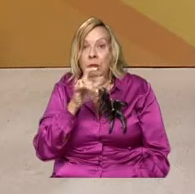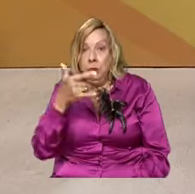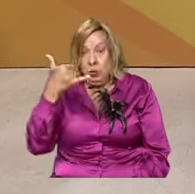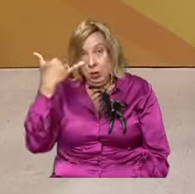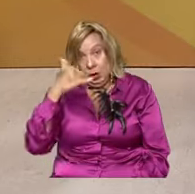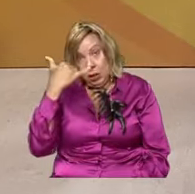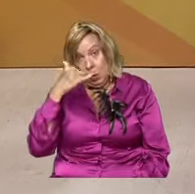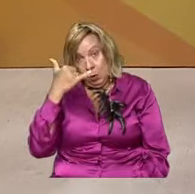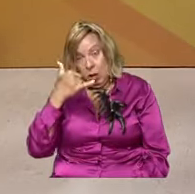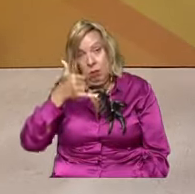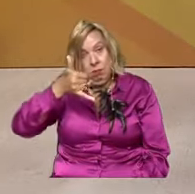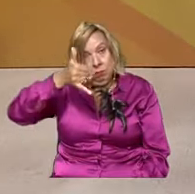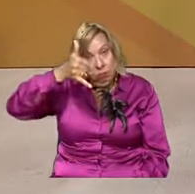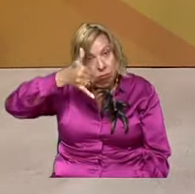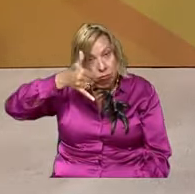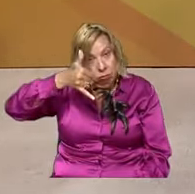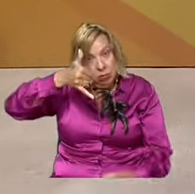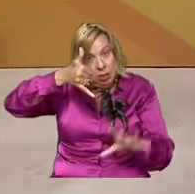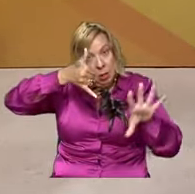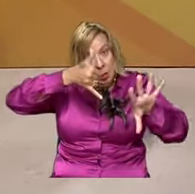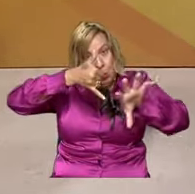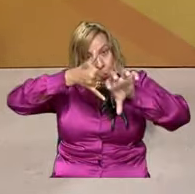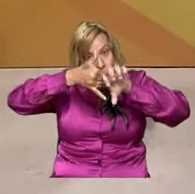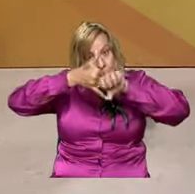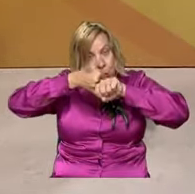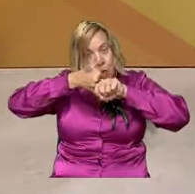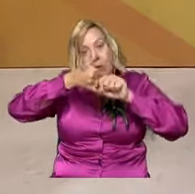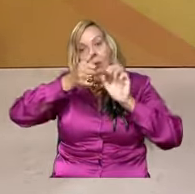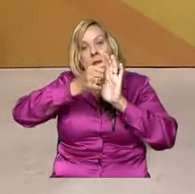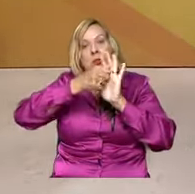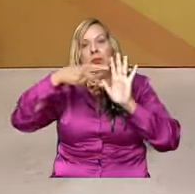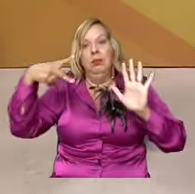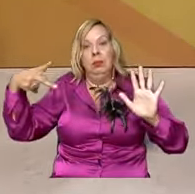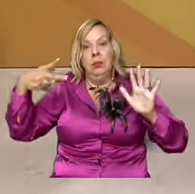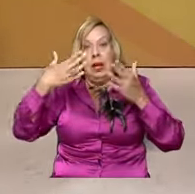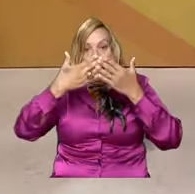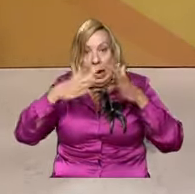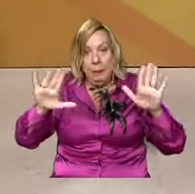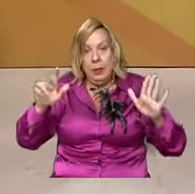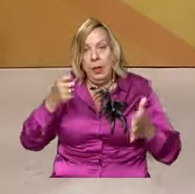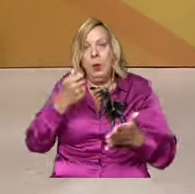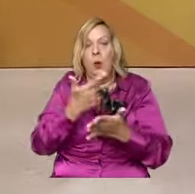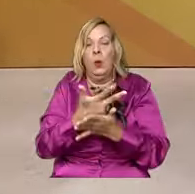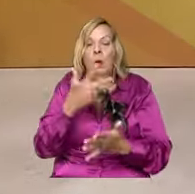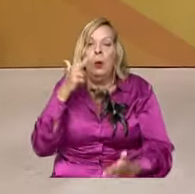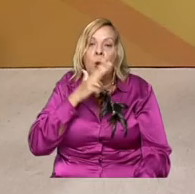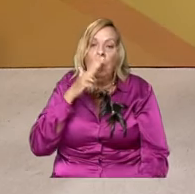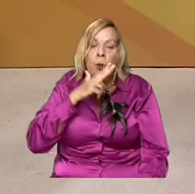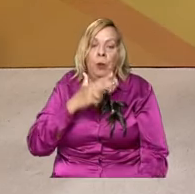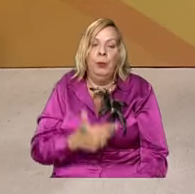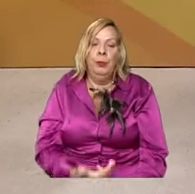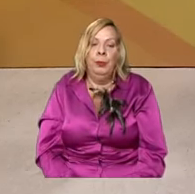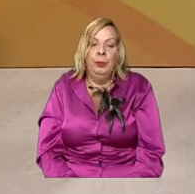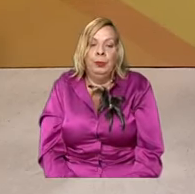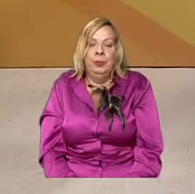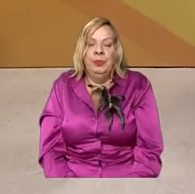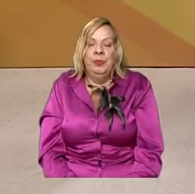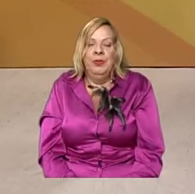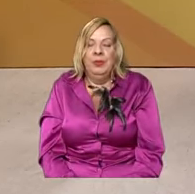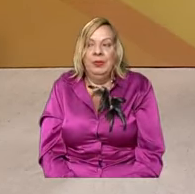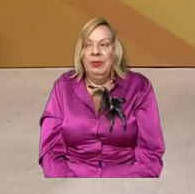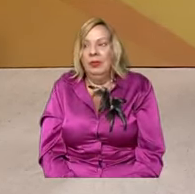já abre aí o aplicativo. Garanta hoje mesmo, domingo que vem é show da sorte Caju Cap, tá? Mas agora vamos dar